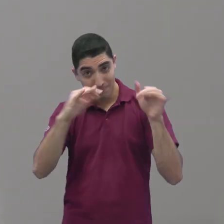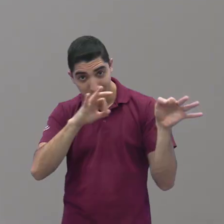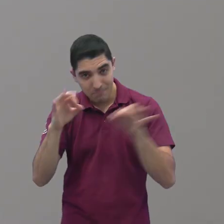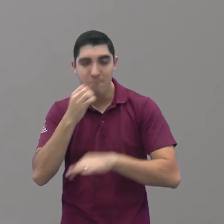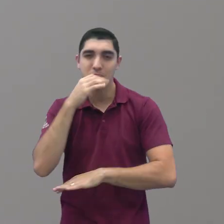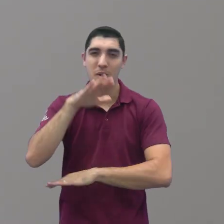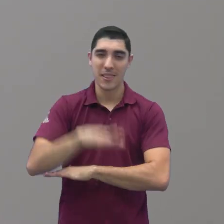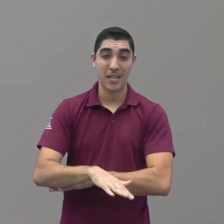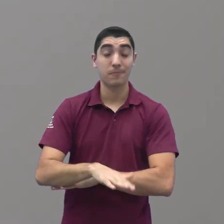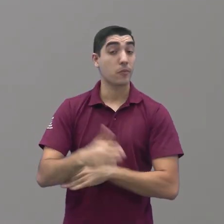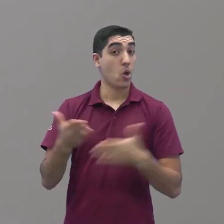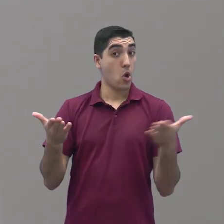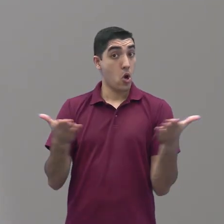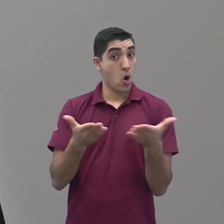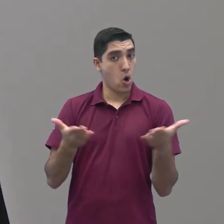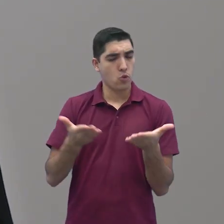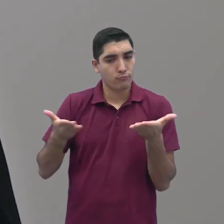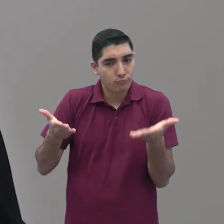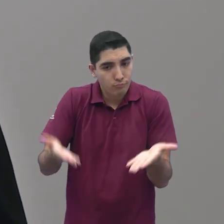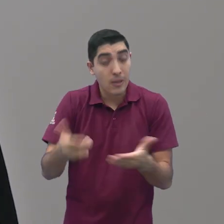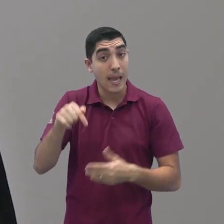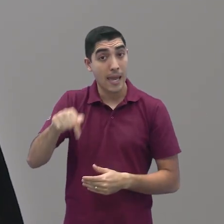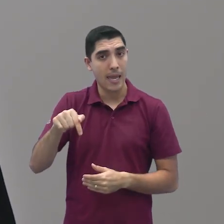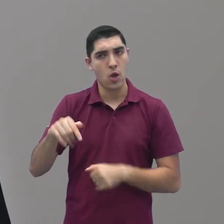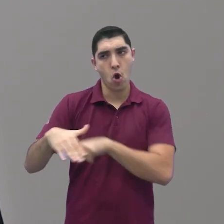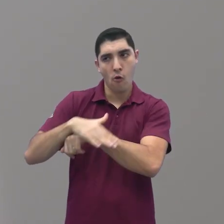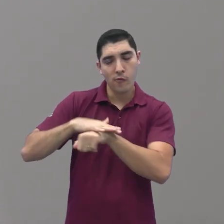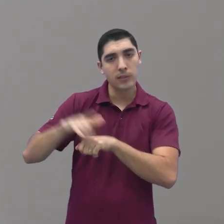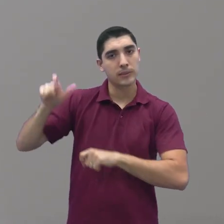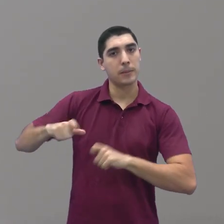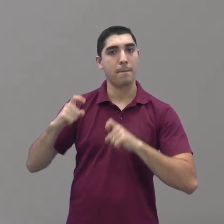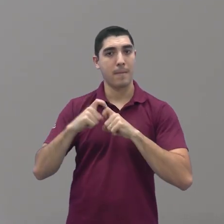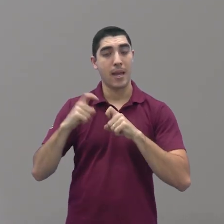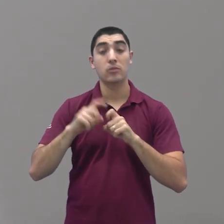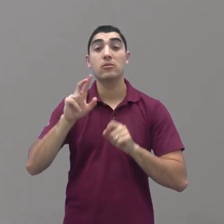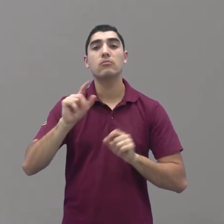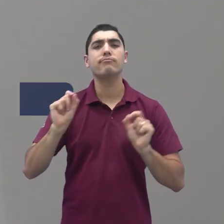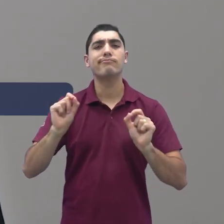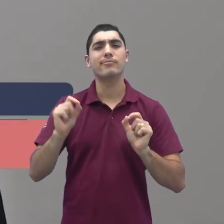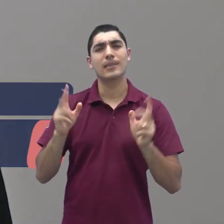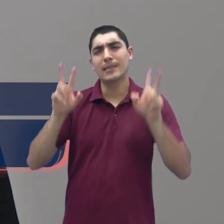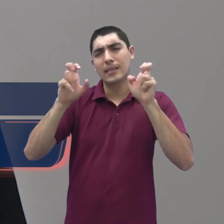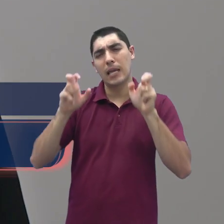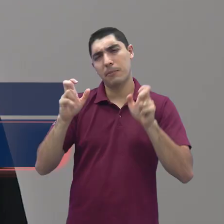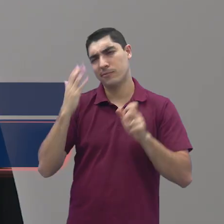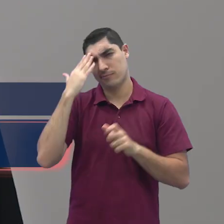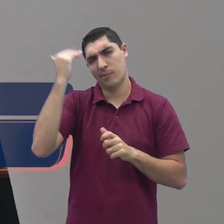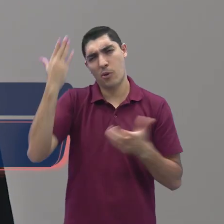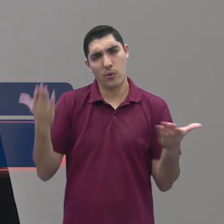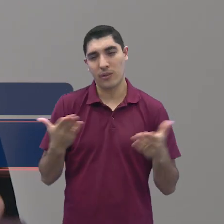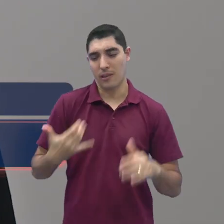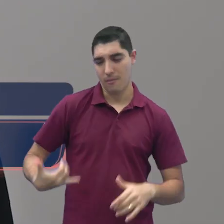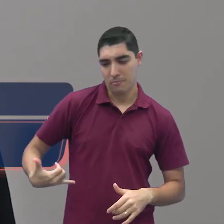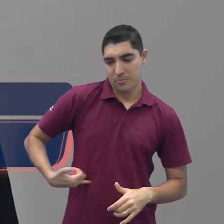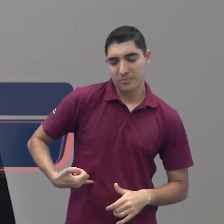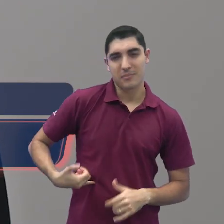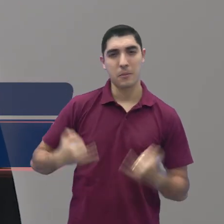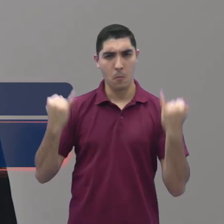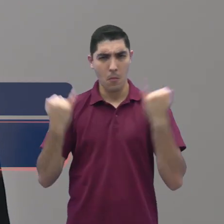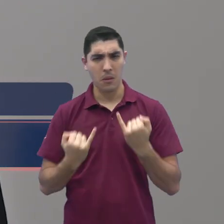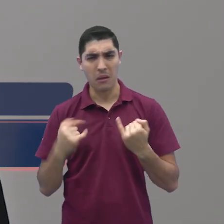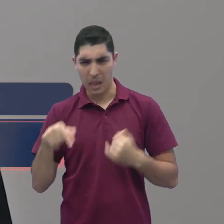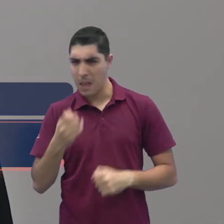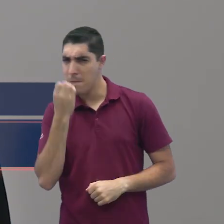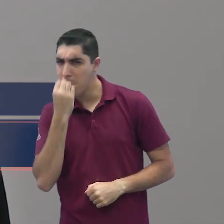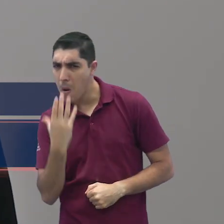para todos ligados no Boletim Legislativo. Júlia, hoje a gente está aqui para falar sobre um assunto que está super em alta, que são as canetas emagrecedoras. Afinal,